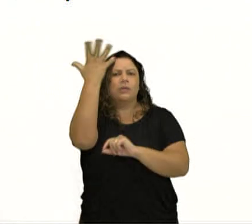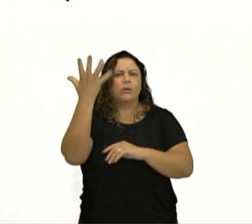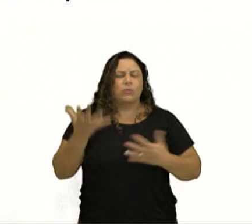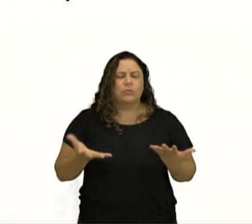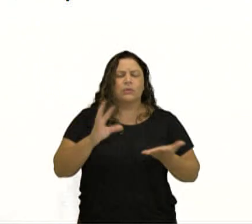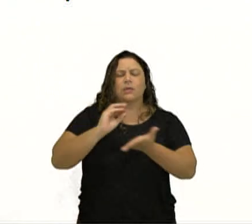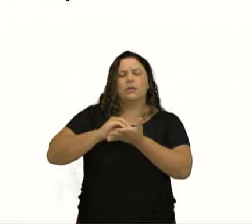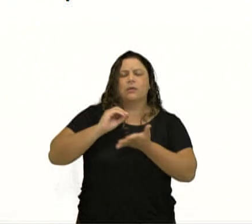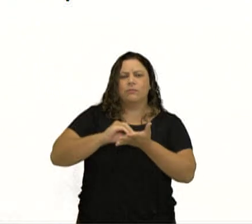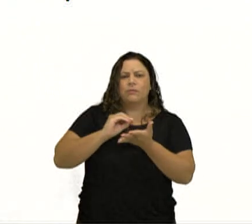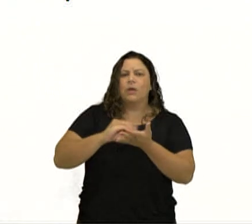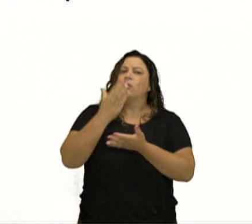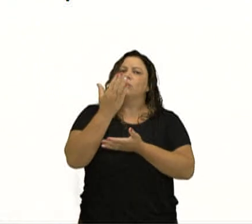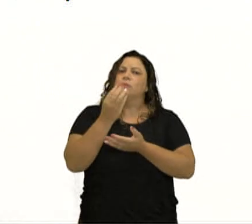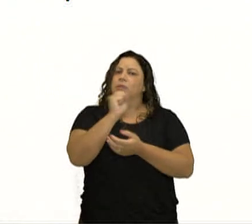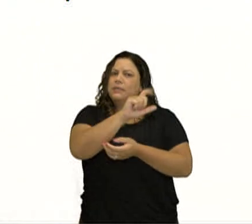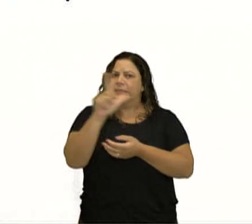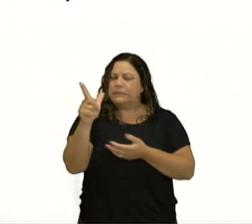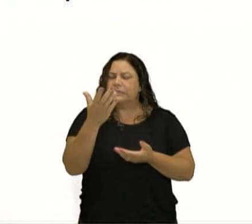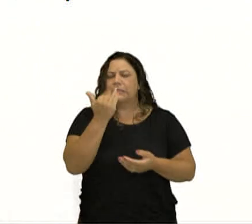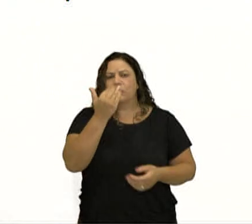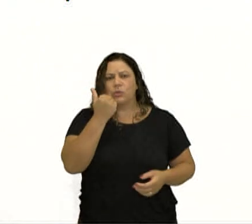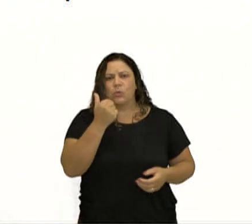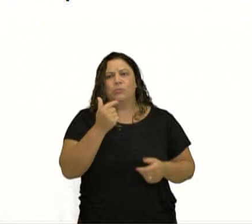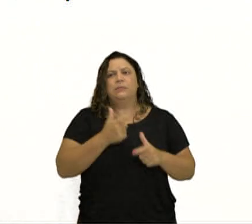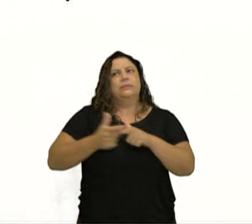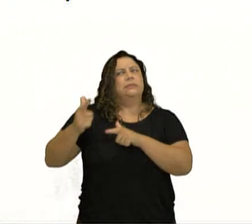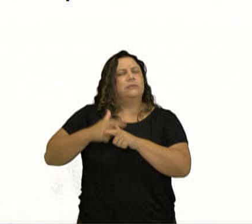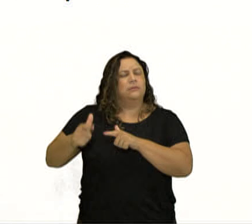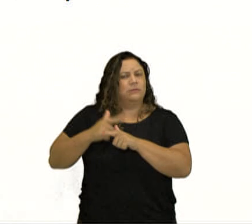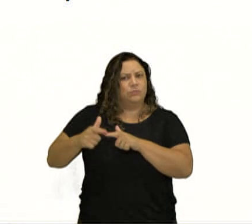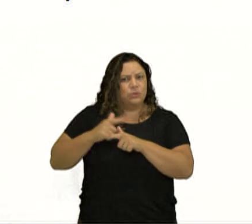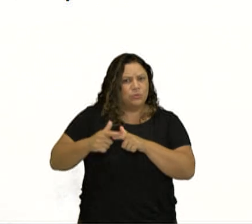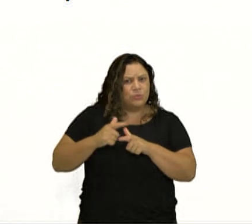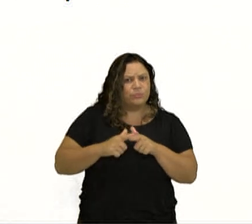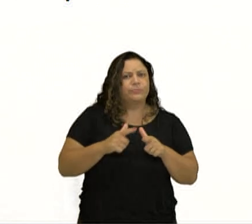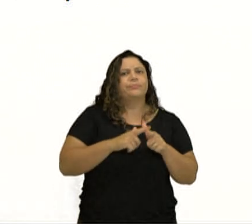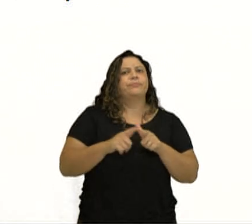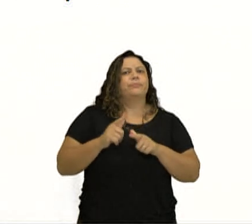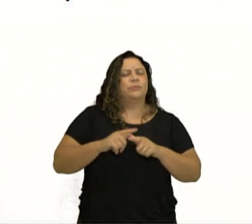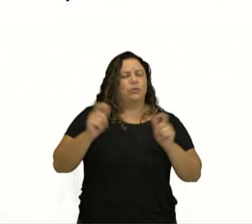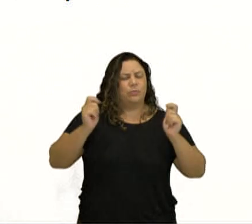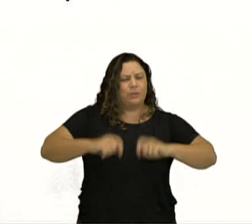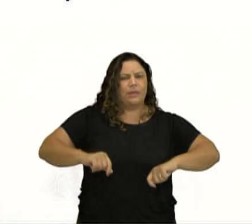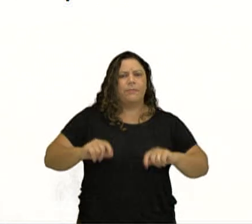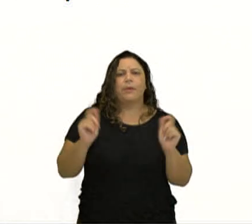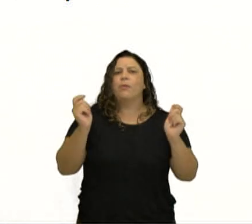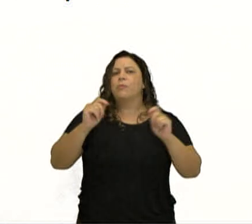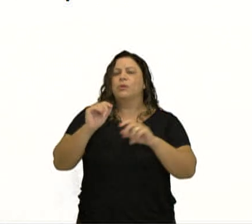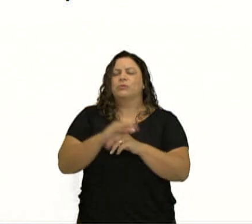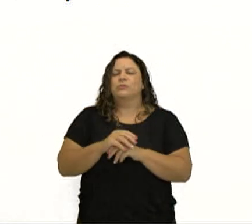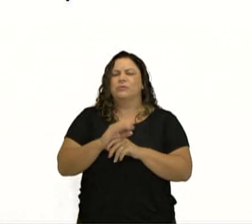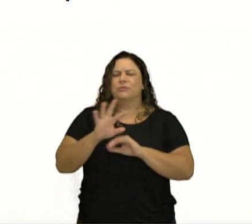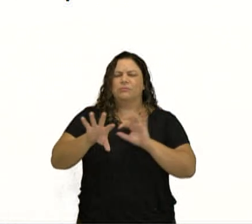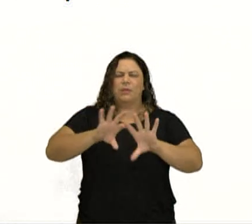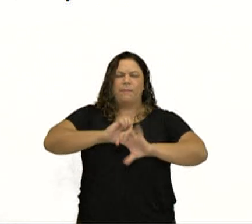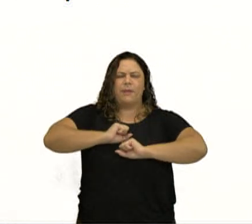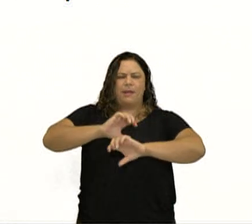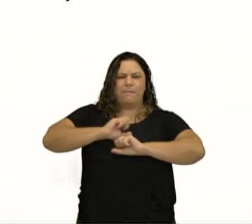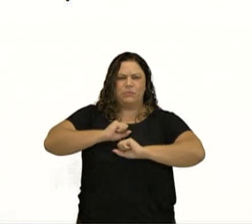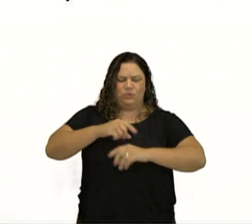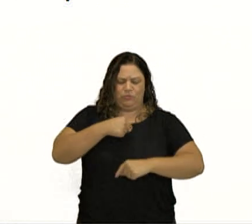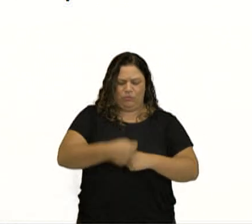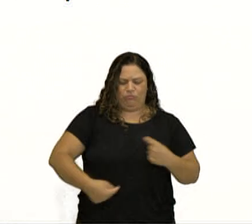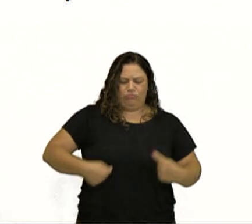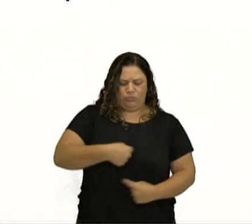falta de sódio traz algumas complicações. A deficiência de sódio pode causar má absorção